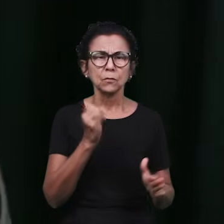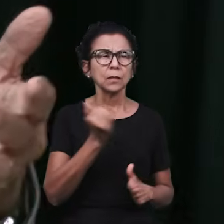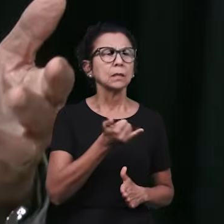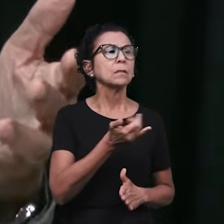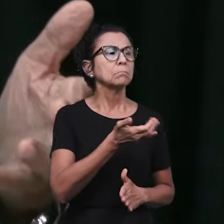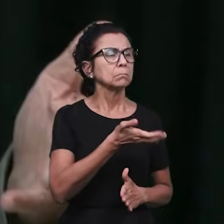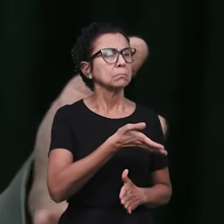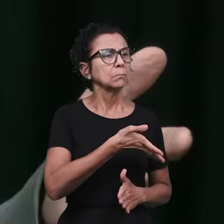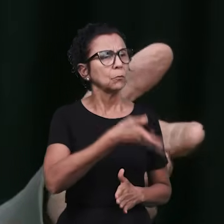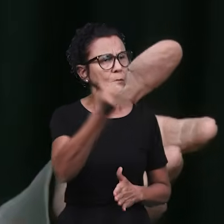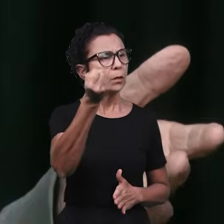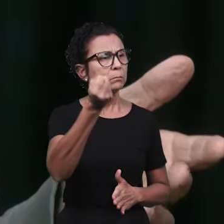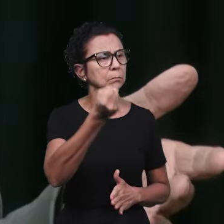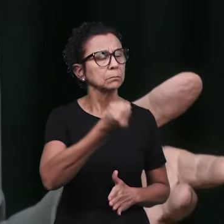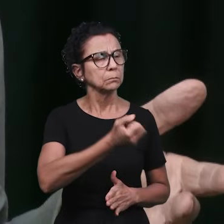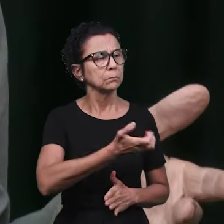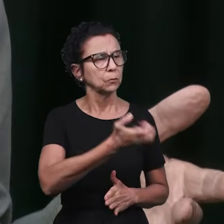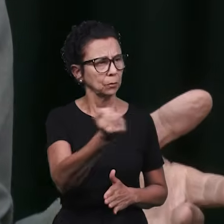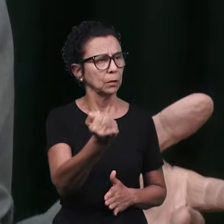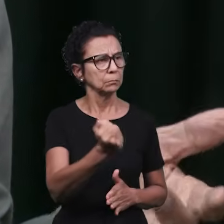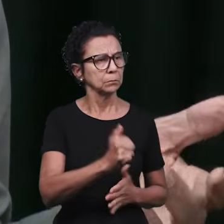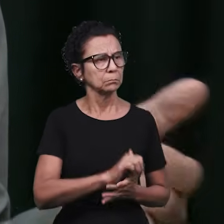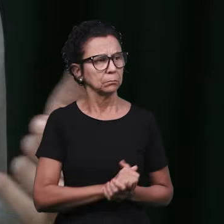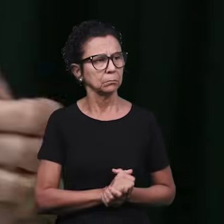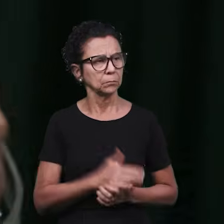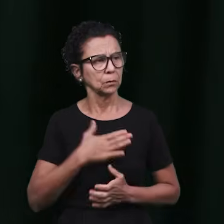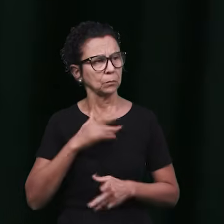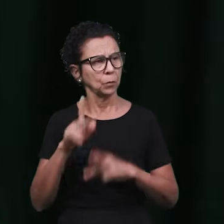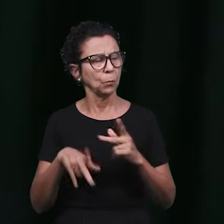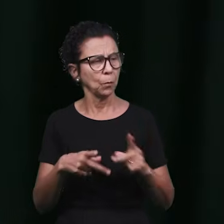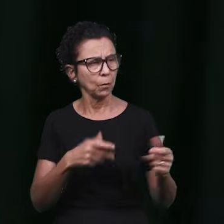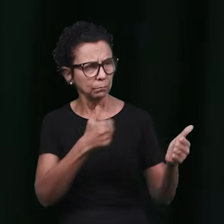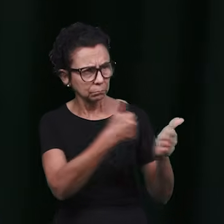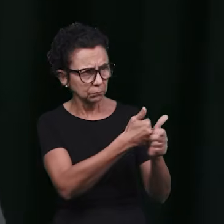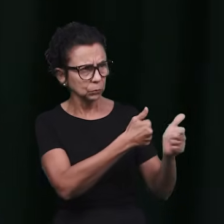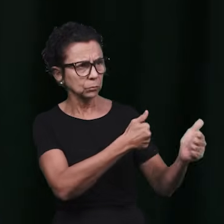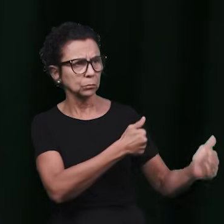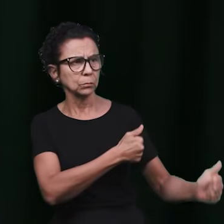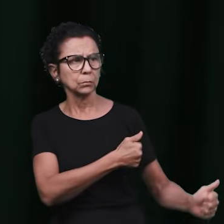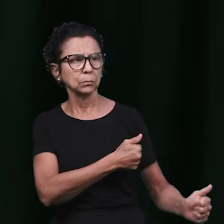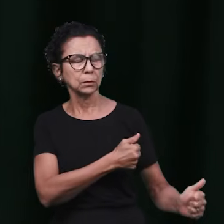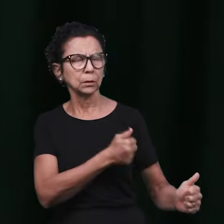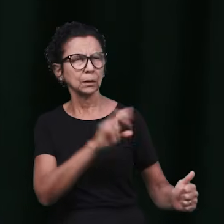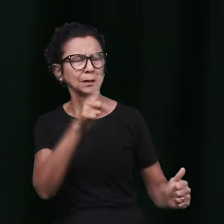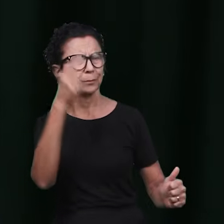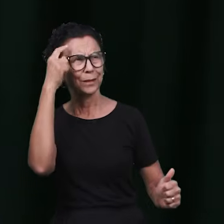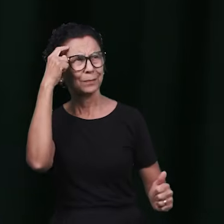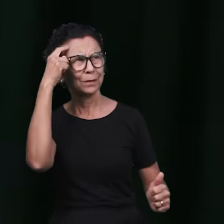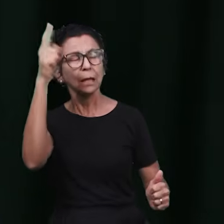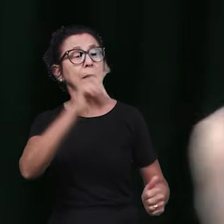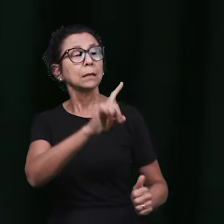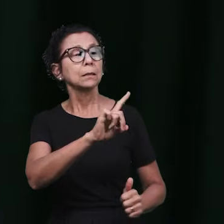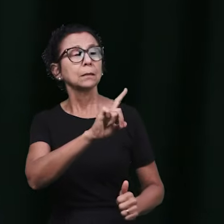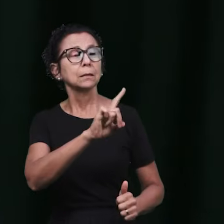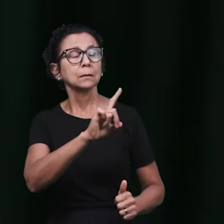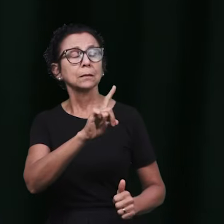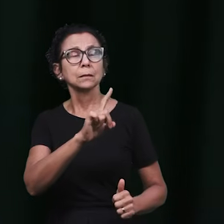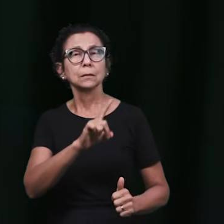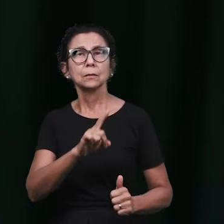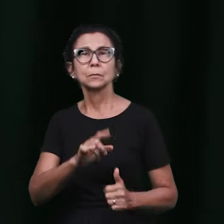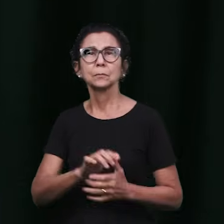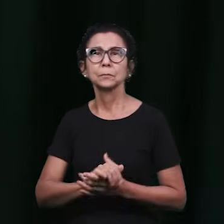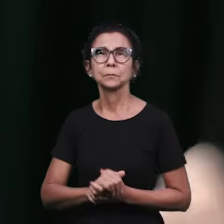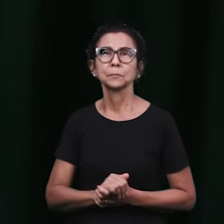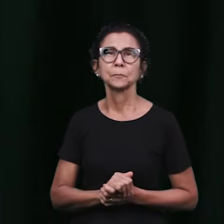definido: "Nós vamos, contigo nessa guerra". Aí ele lembrou: "Não, mas veja bem,